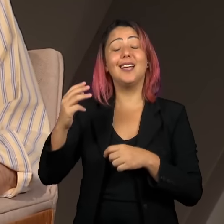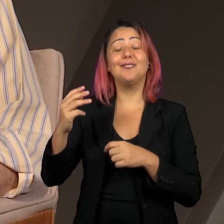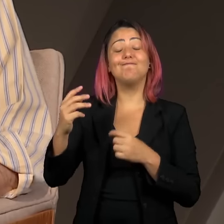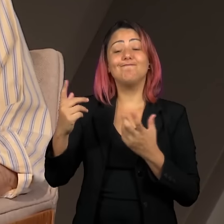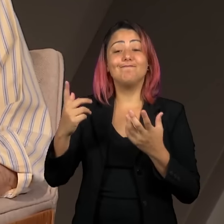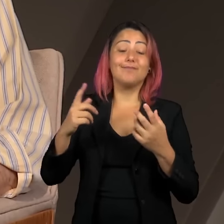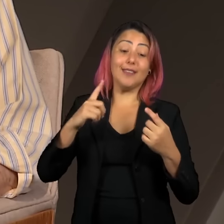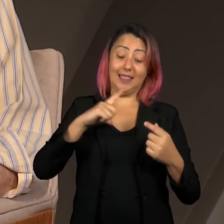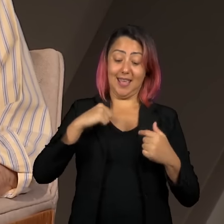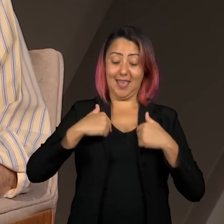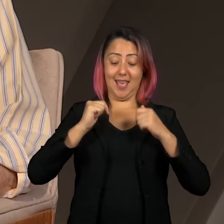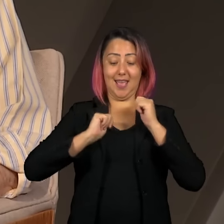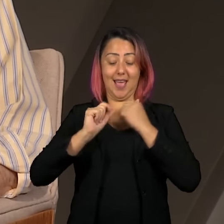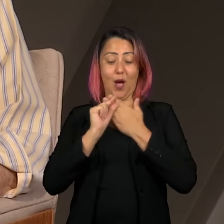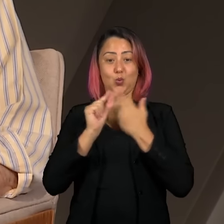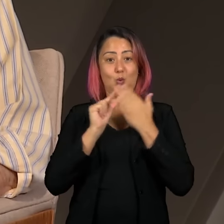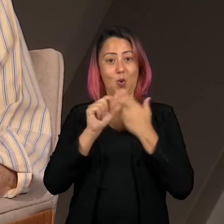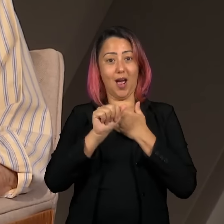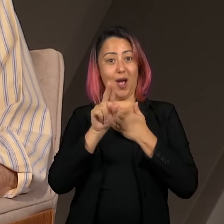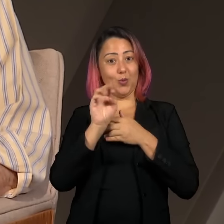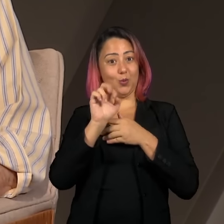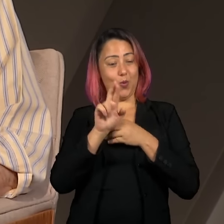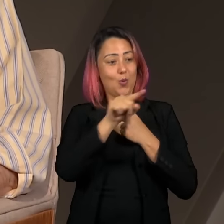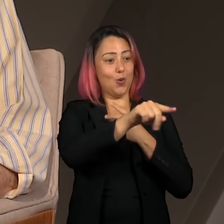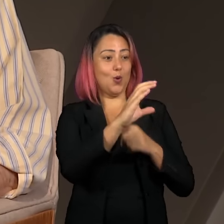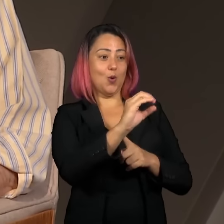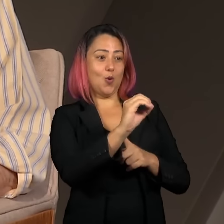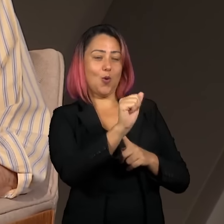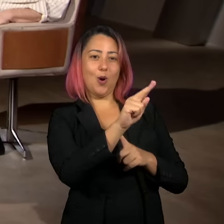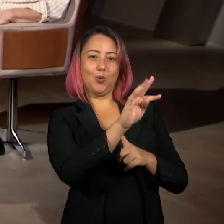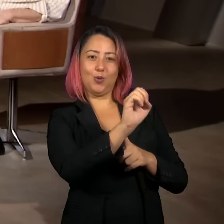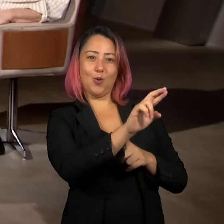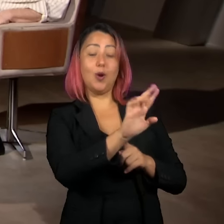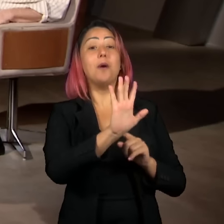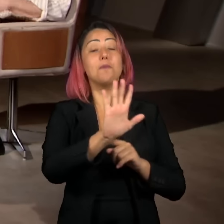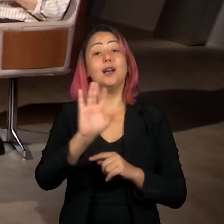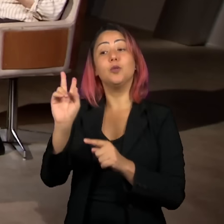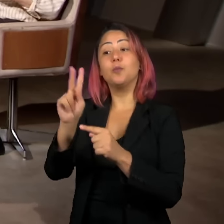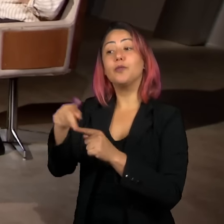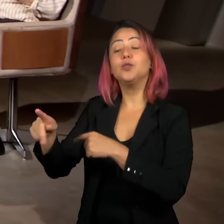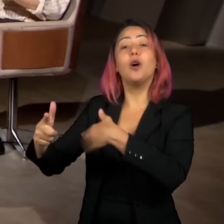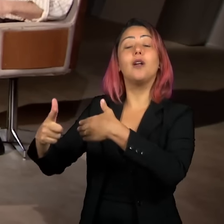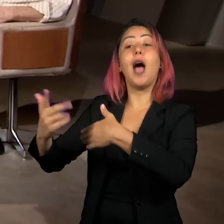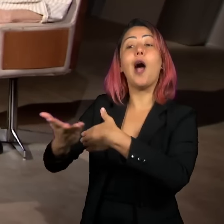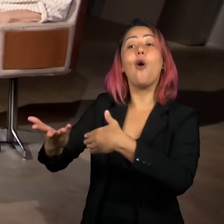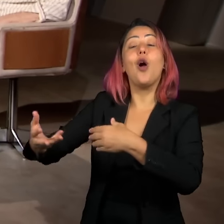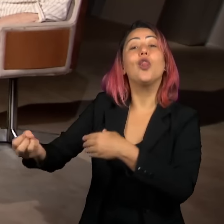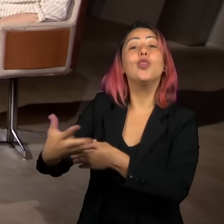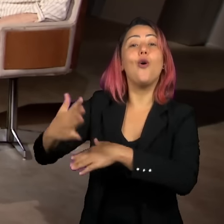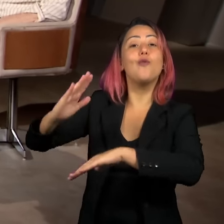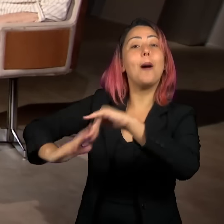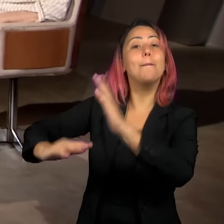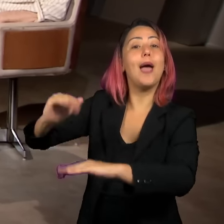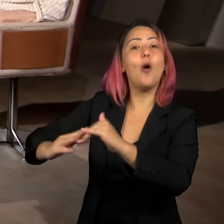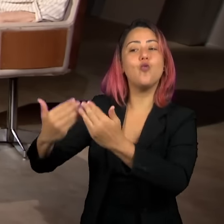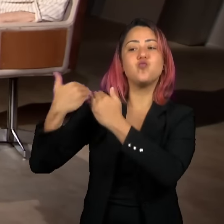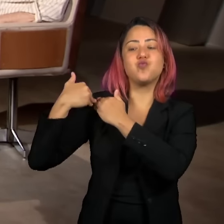agora que vai poder ajudar questões que realmente a máquina não consegue fazer nessa nessa